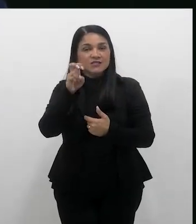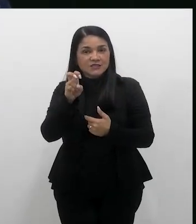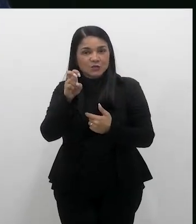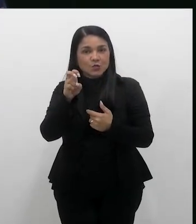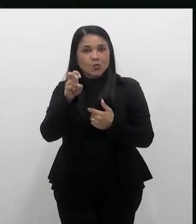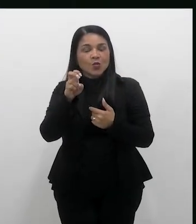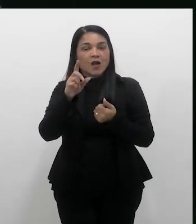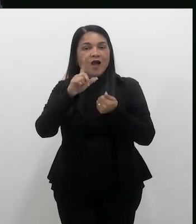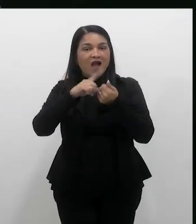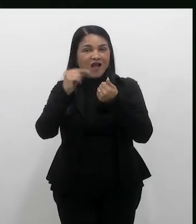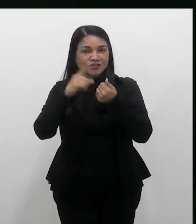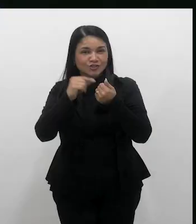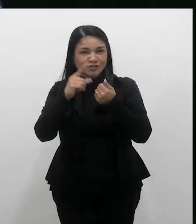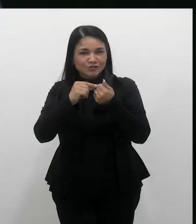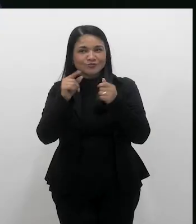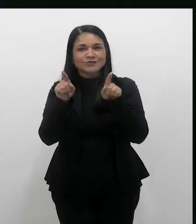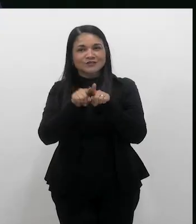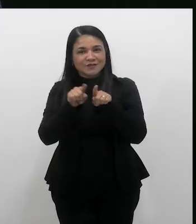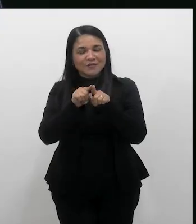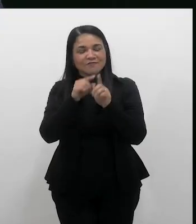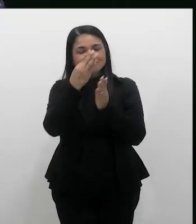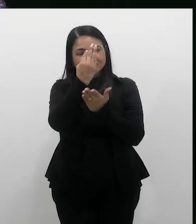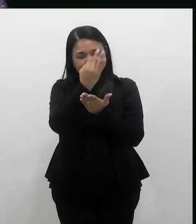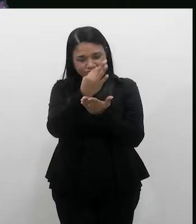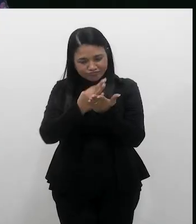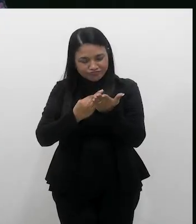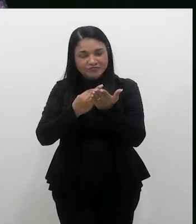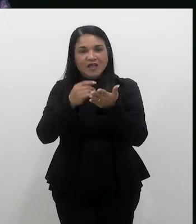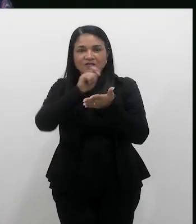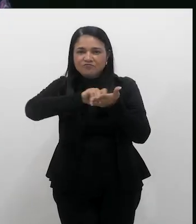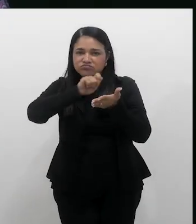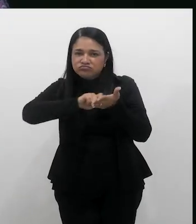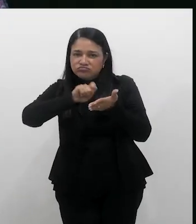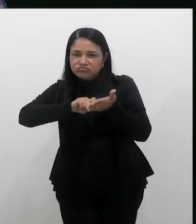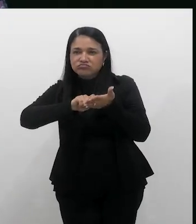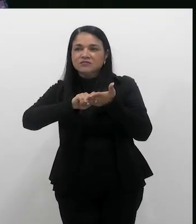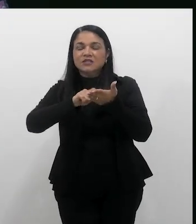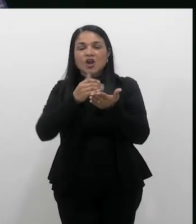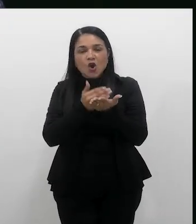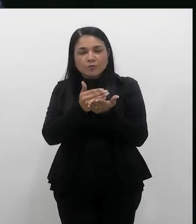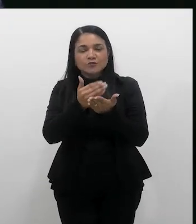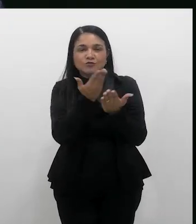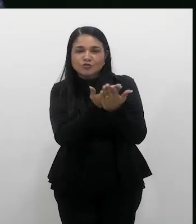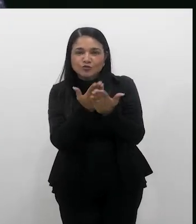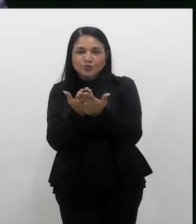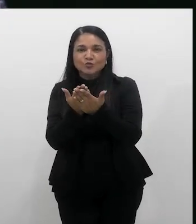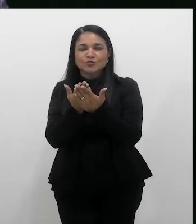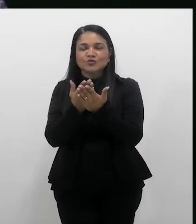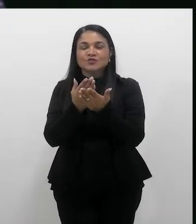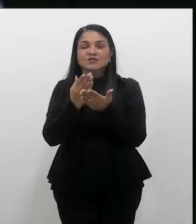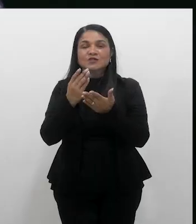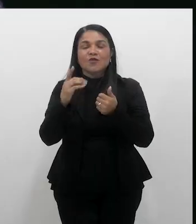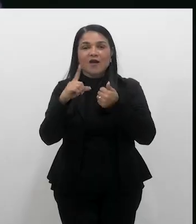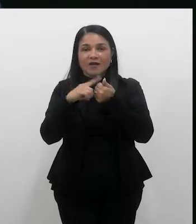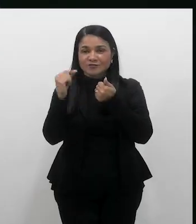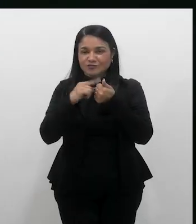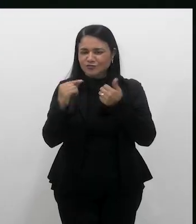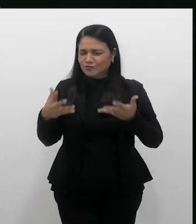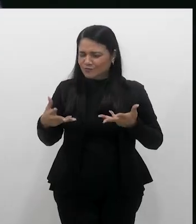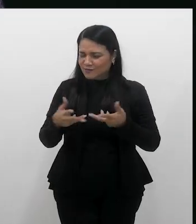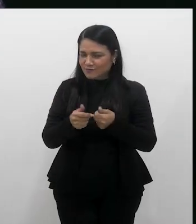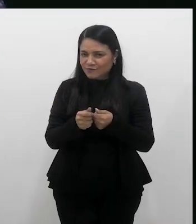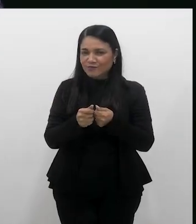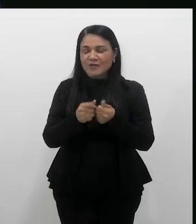que estiveram já na França, lançando esse trabalho aqui, onde ela começou os primeiros estudos dela. São artigos